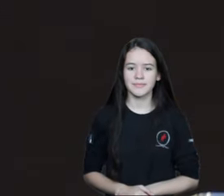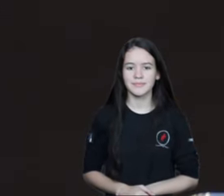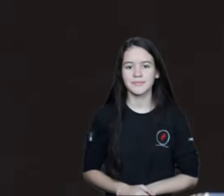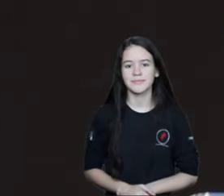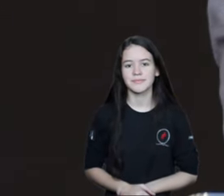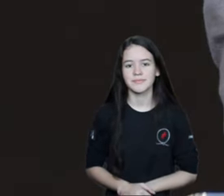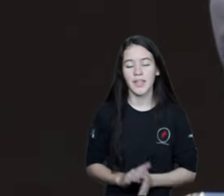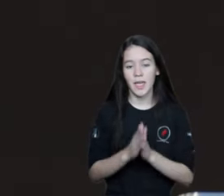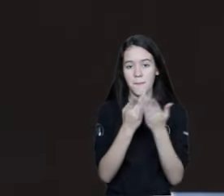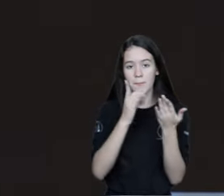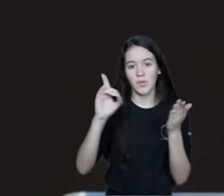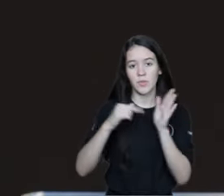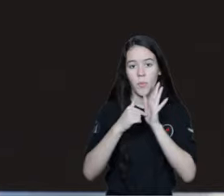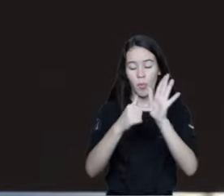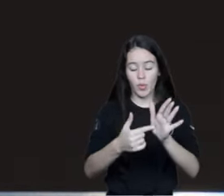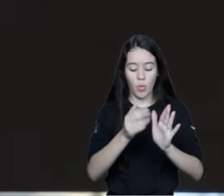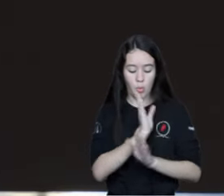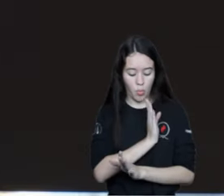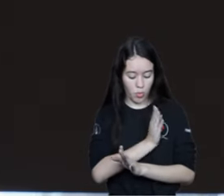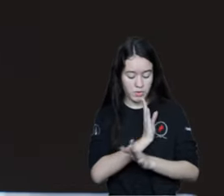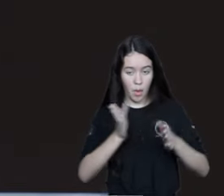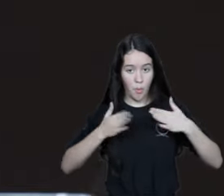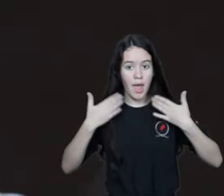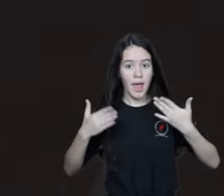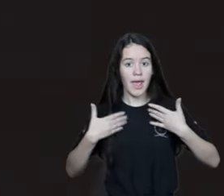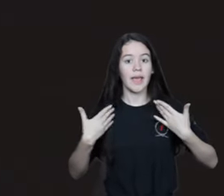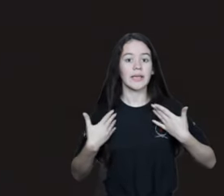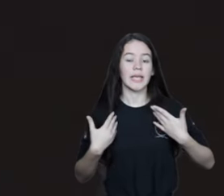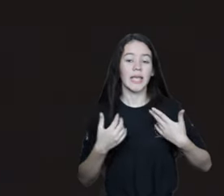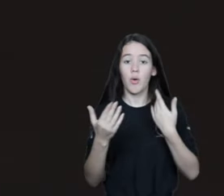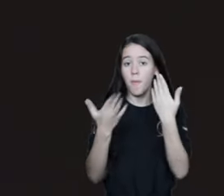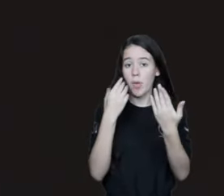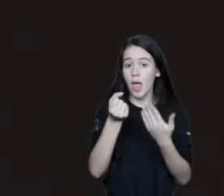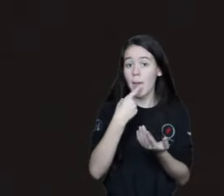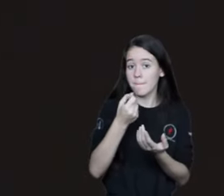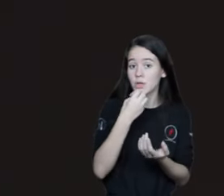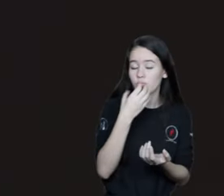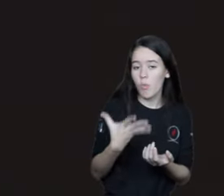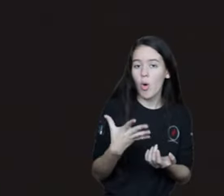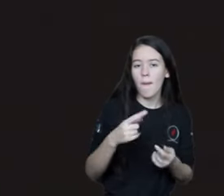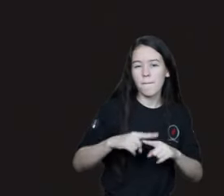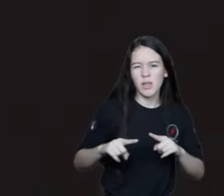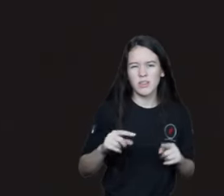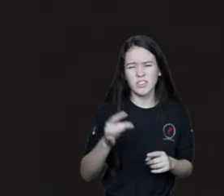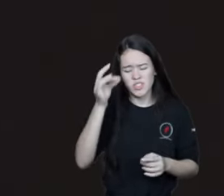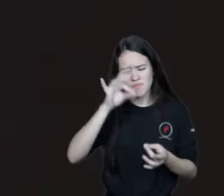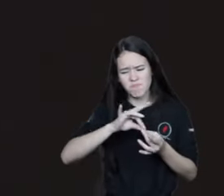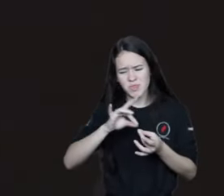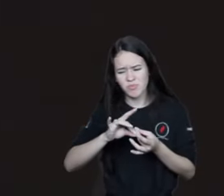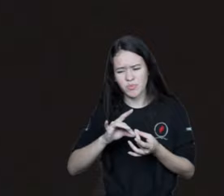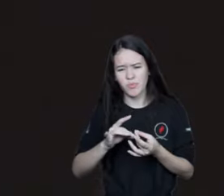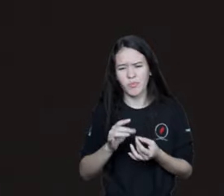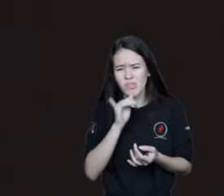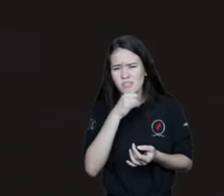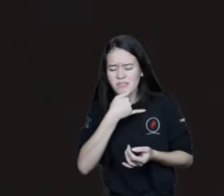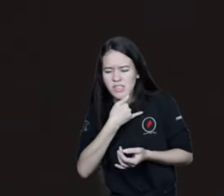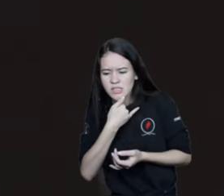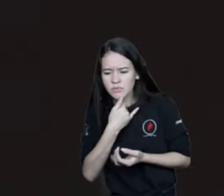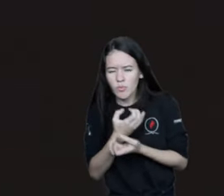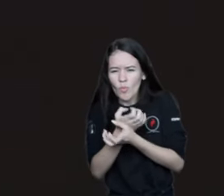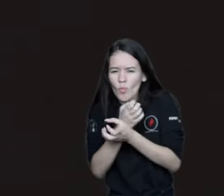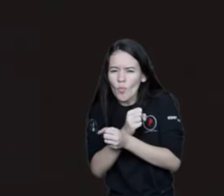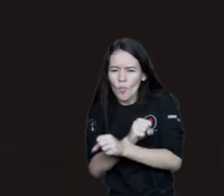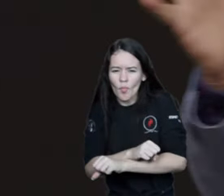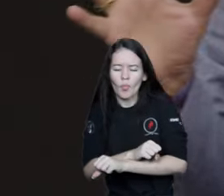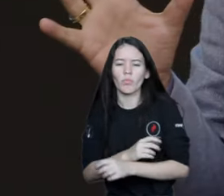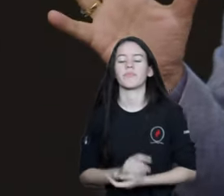meu querido a Bíblia diz que o coração alegre serve de bom remédio mas o espírito abatido virar secar os ossos escute isso